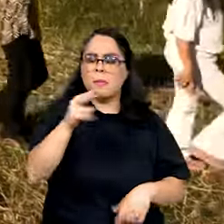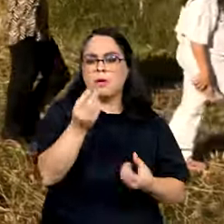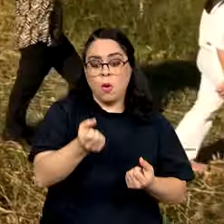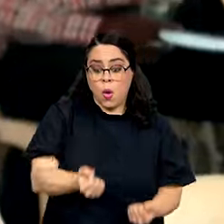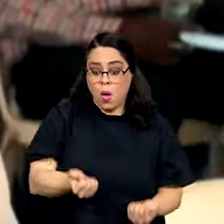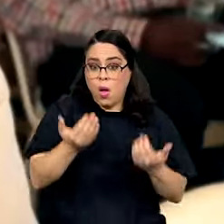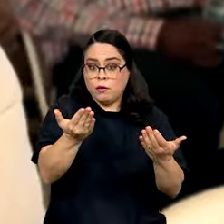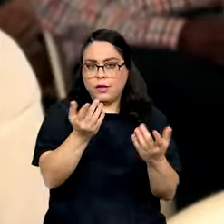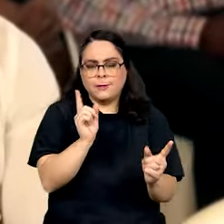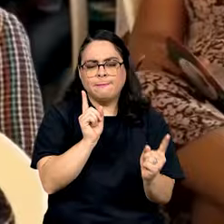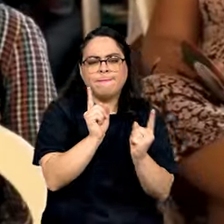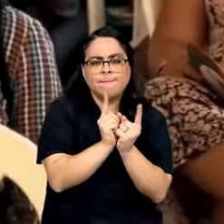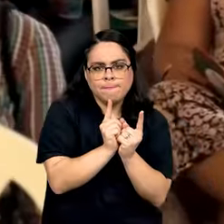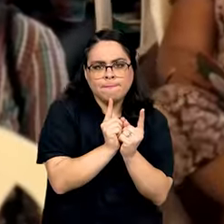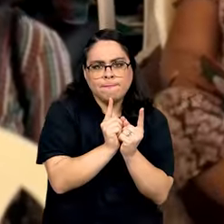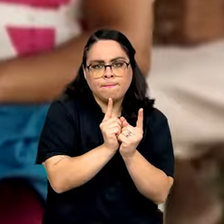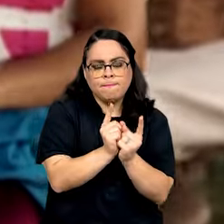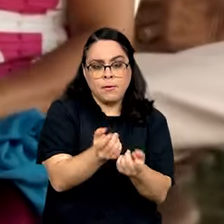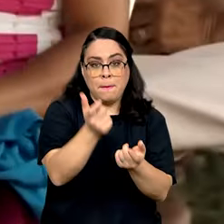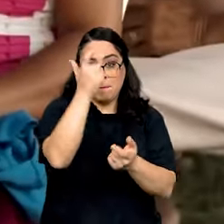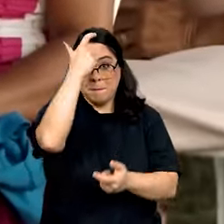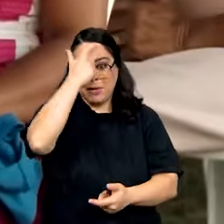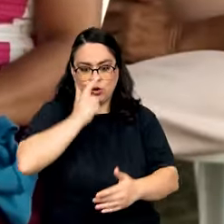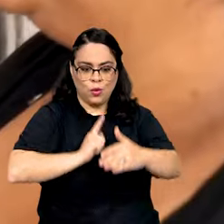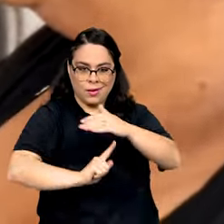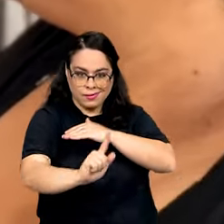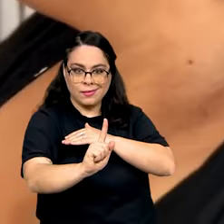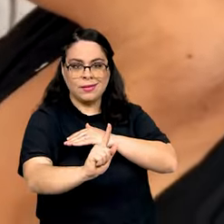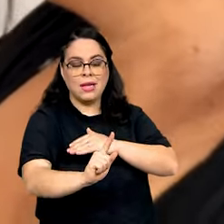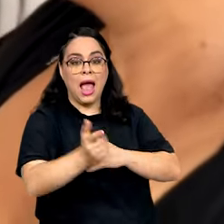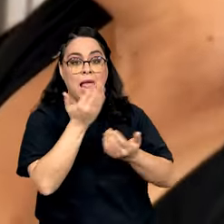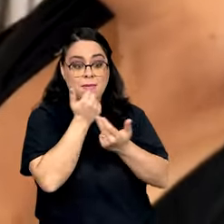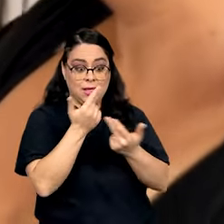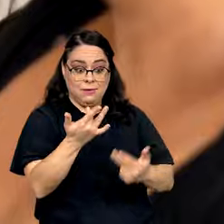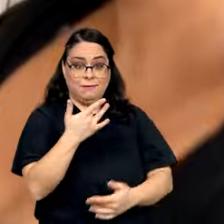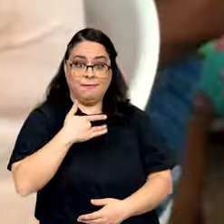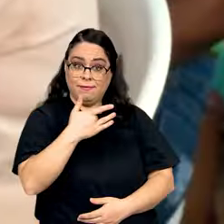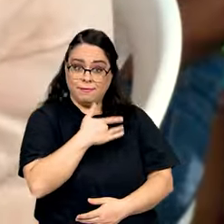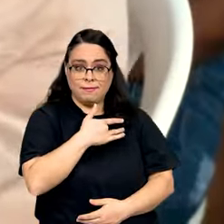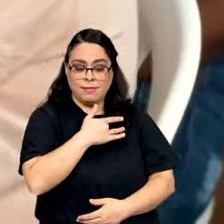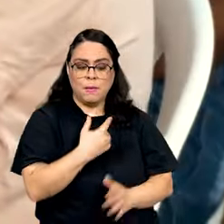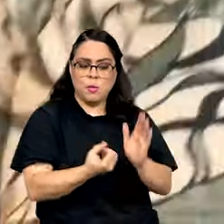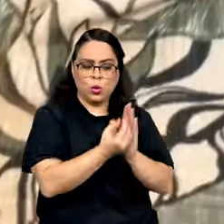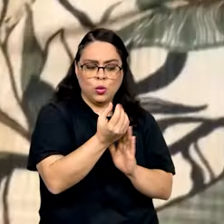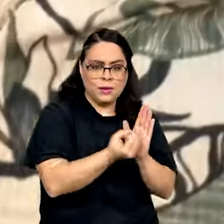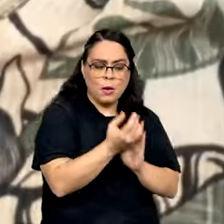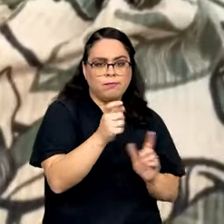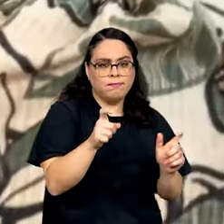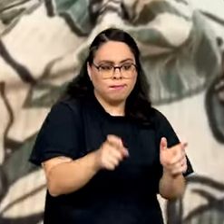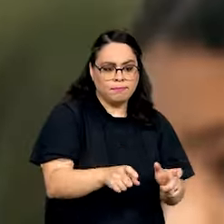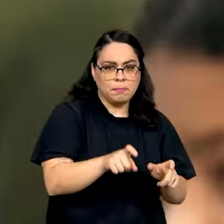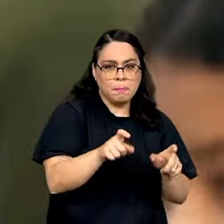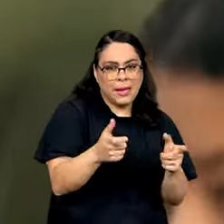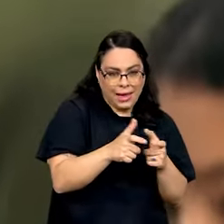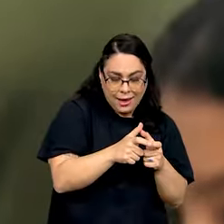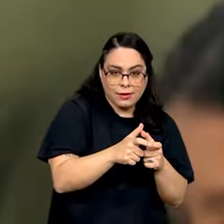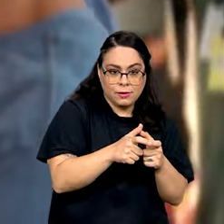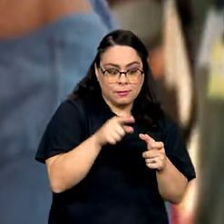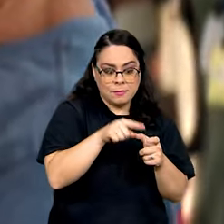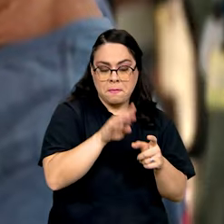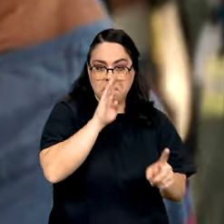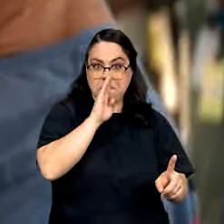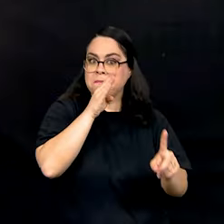oferecer o mais próximo possível do Consumidor alimentação saudável e os pequenos são aqui